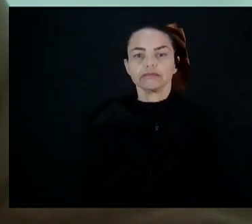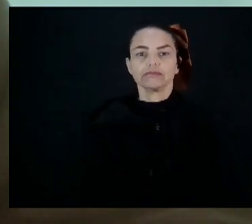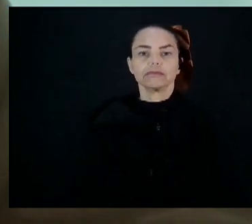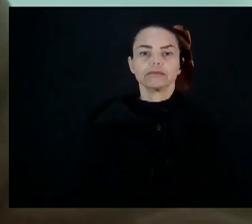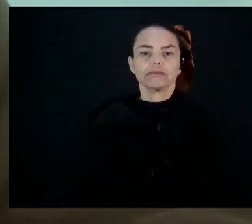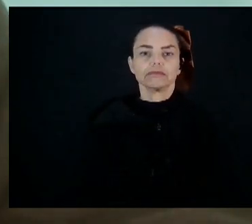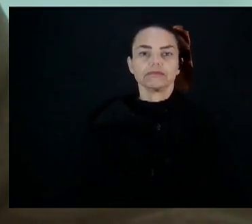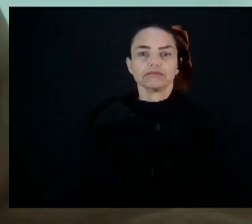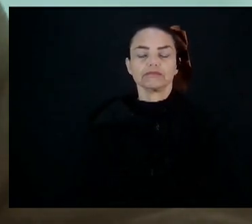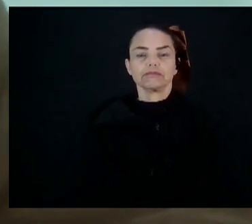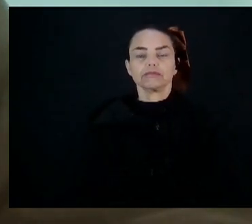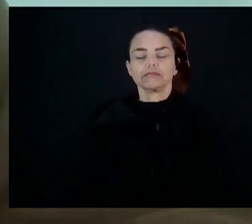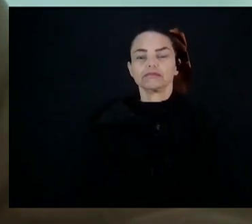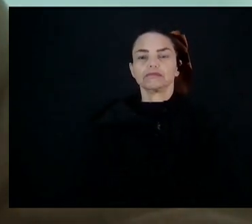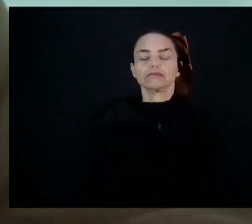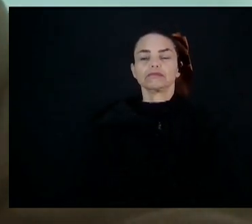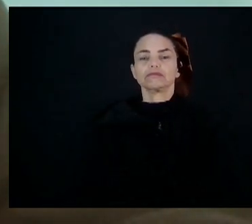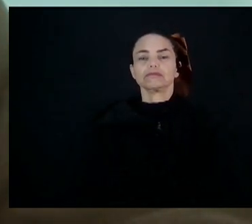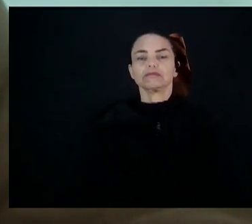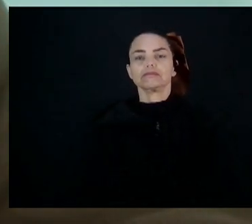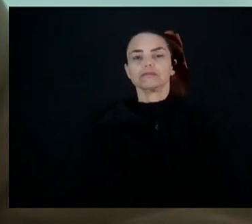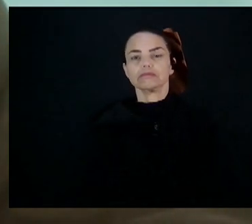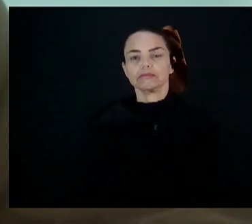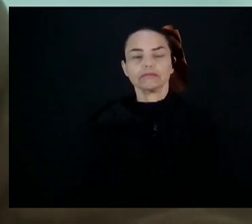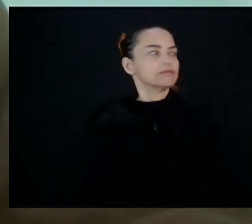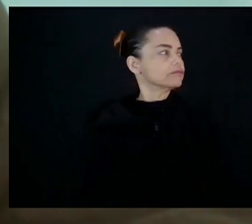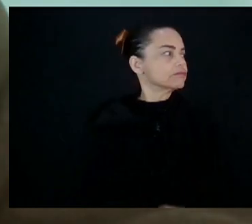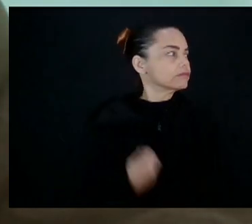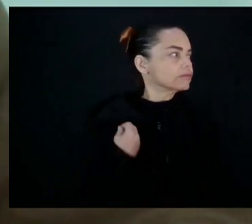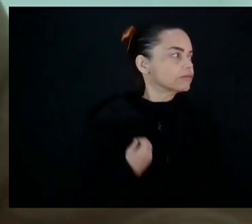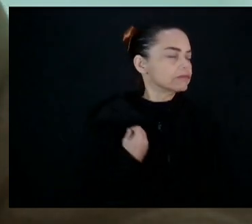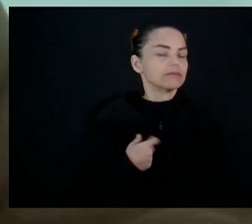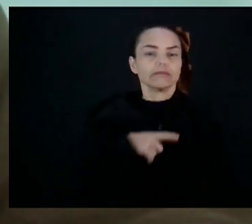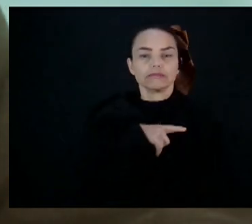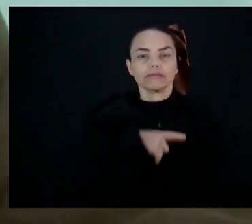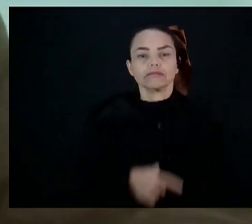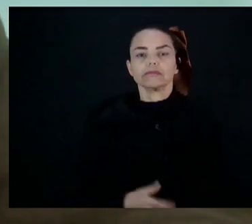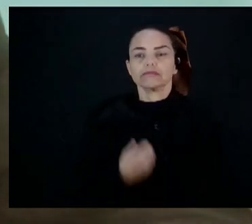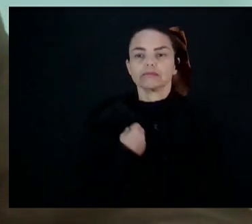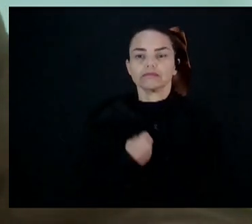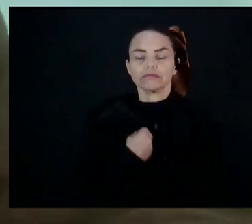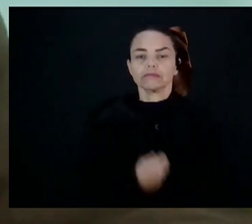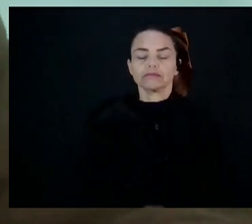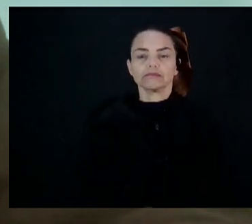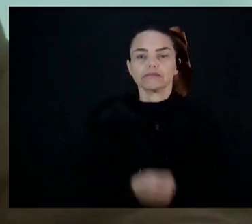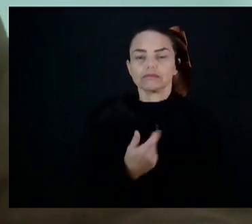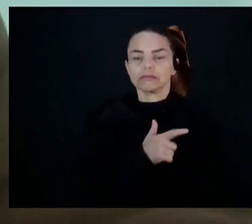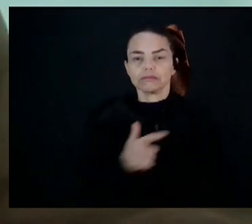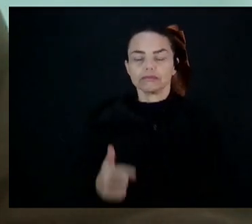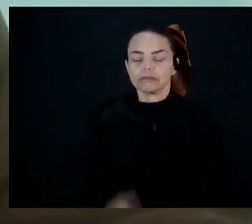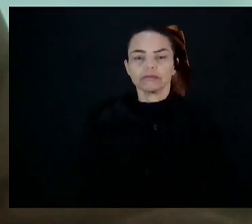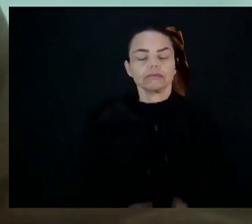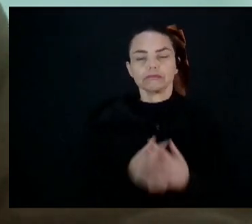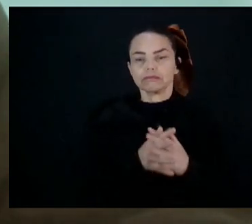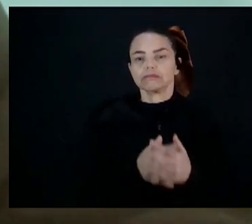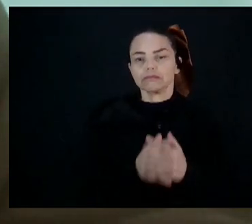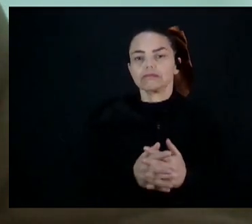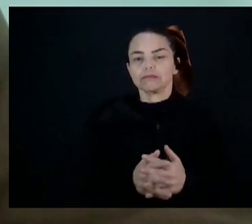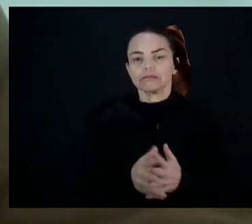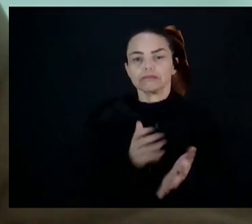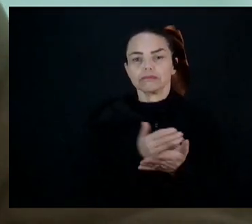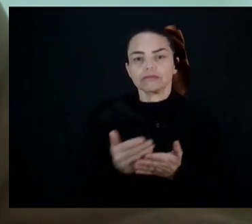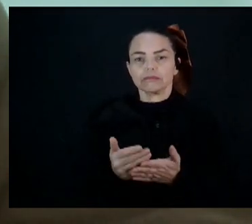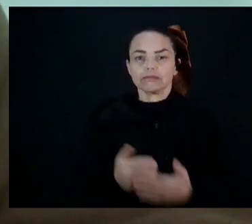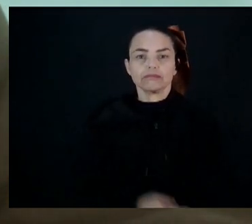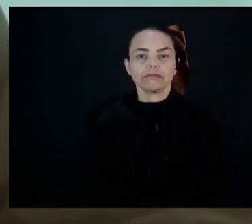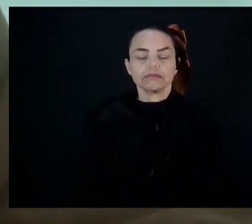gente que desliga automaticamente algo e o sono vai iniciar sem nenhuma latência, que é o tempo que leva para começar o sono. Mas isso é